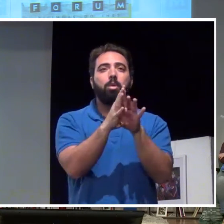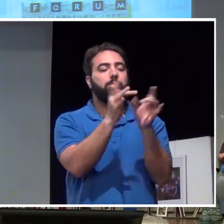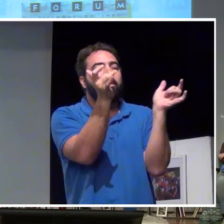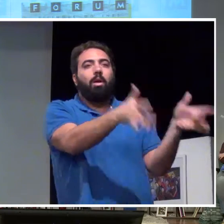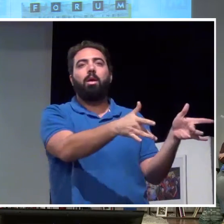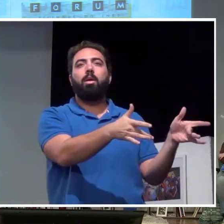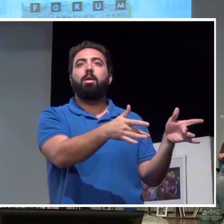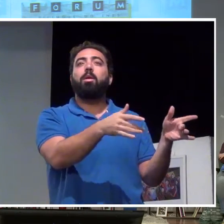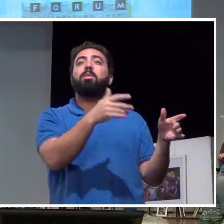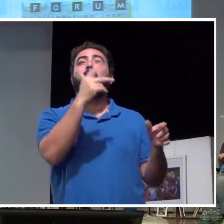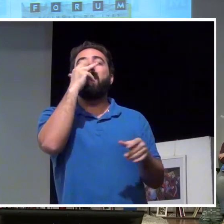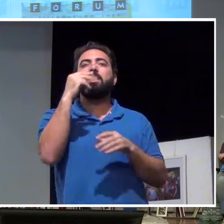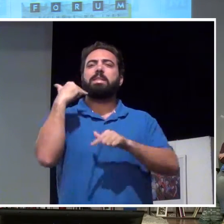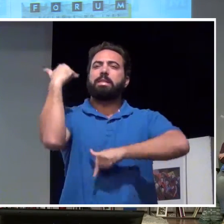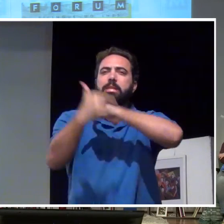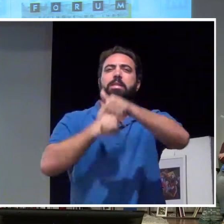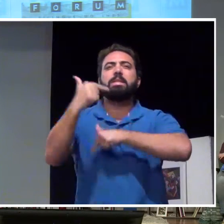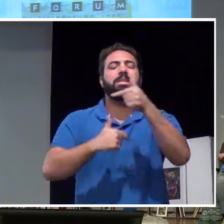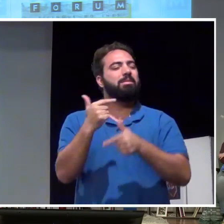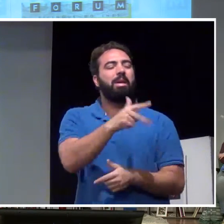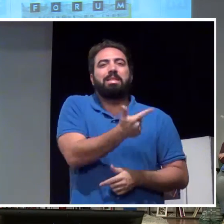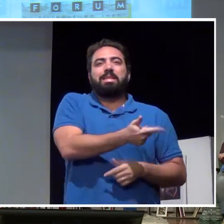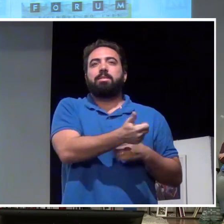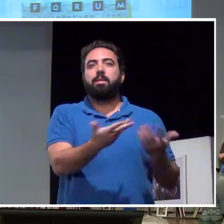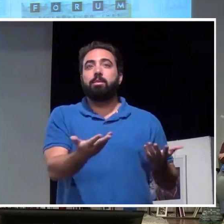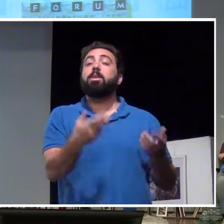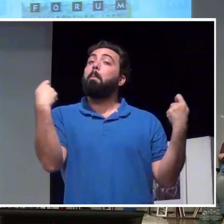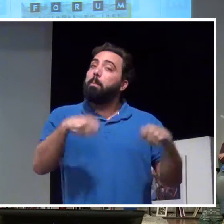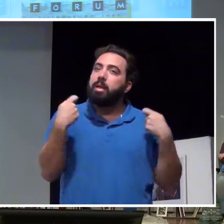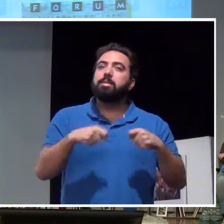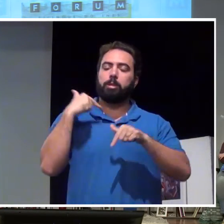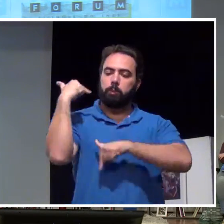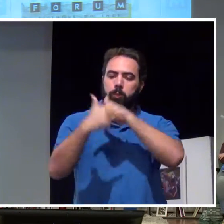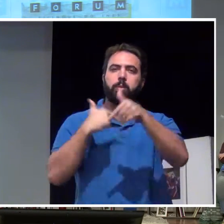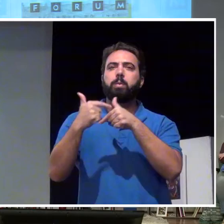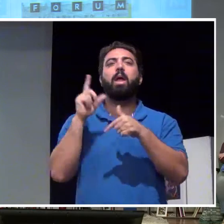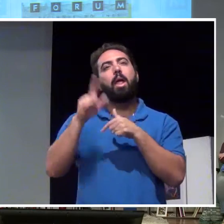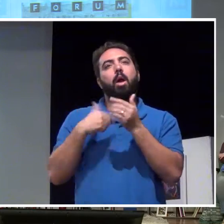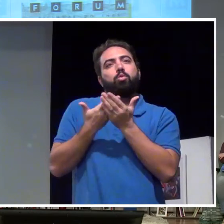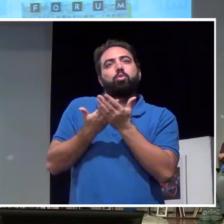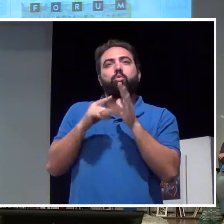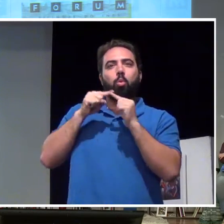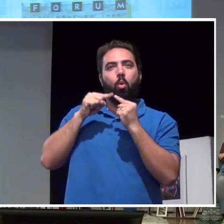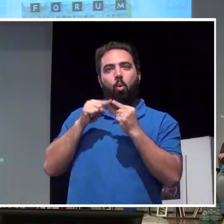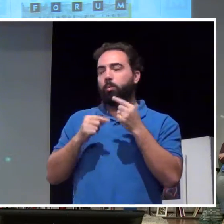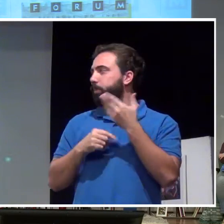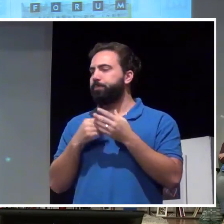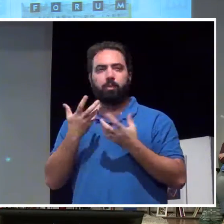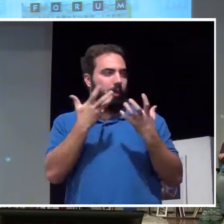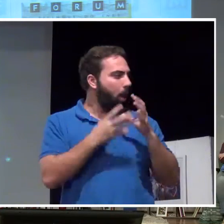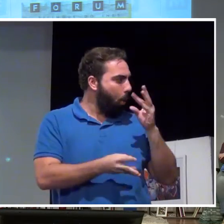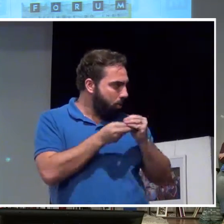fez com tanto cuidado não vai ser acessada e replicada. Então, isso tudo faz parte do nosso estudo. Quer completar,